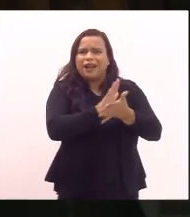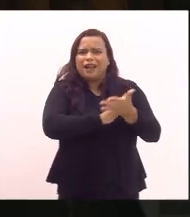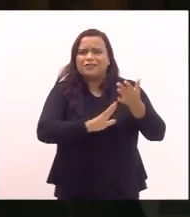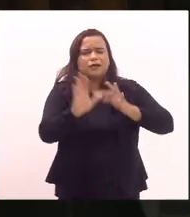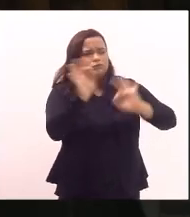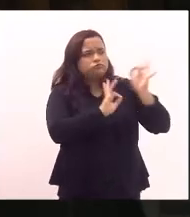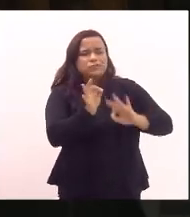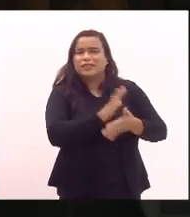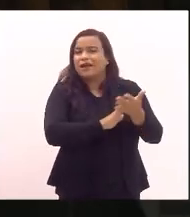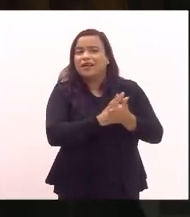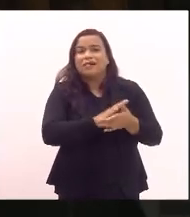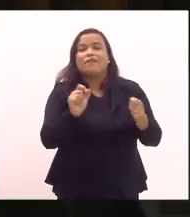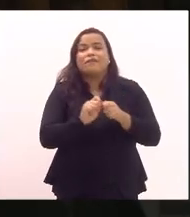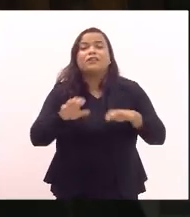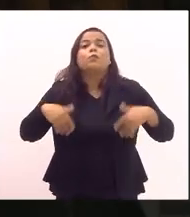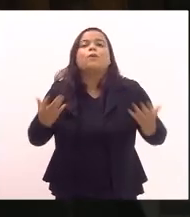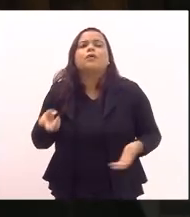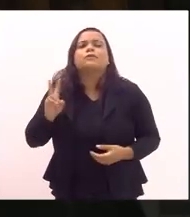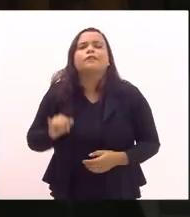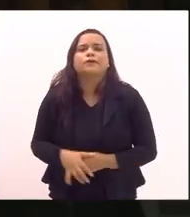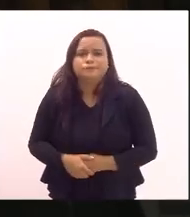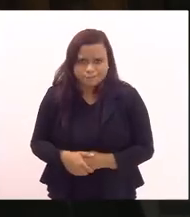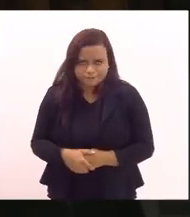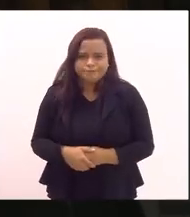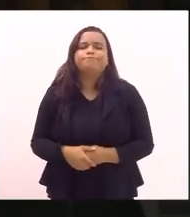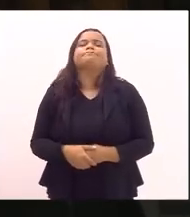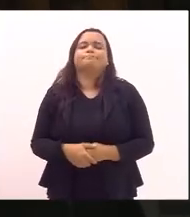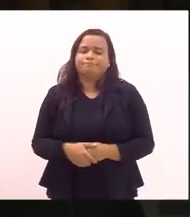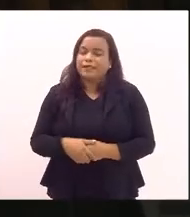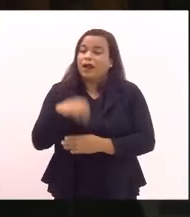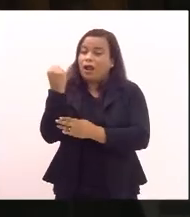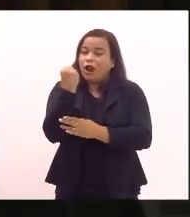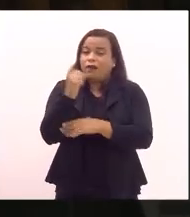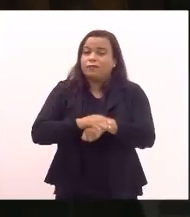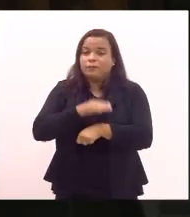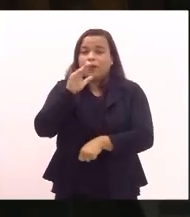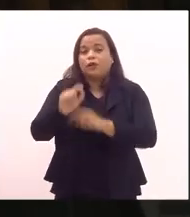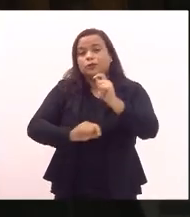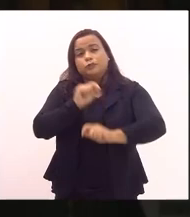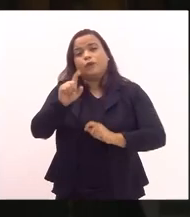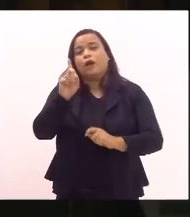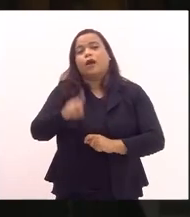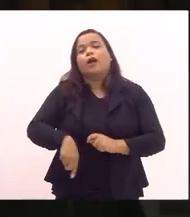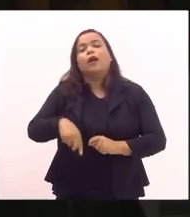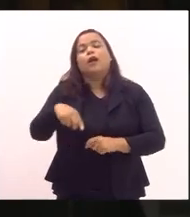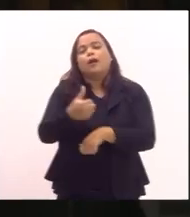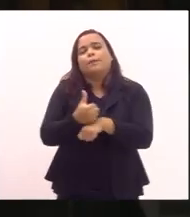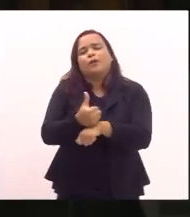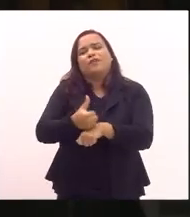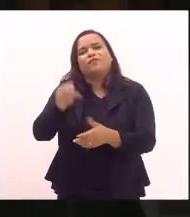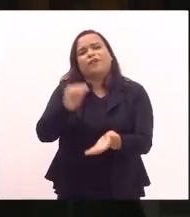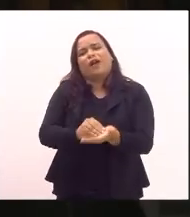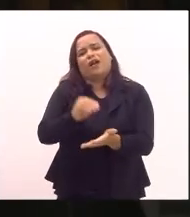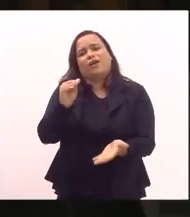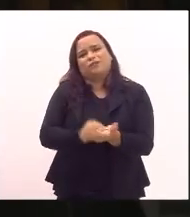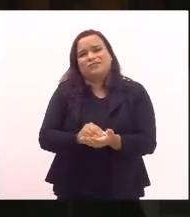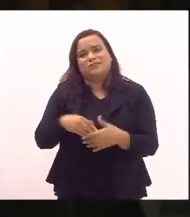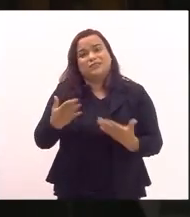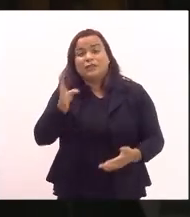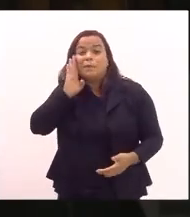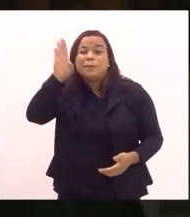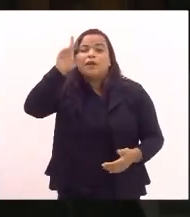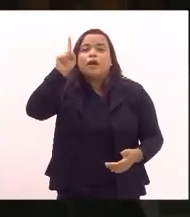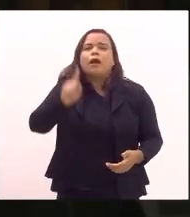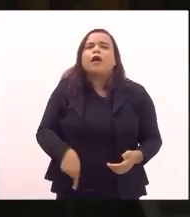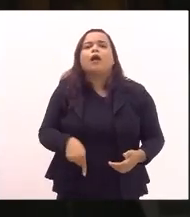melhorias se vai fazer quando Oi e o mais grave nessa história toda é a falta de profissionais especialmente